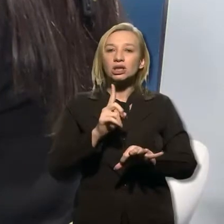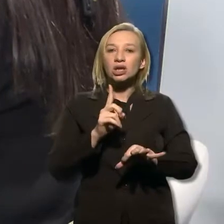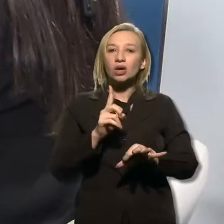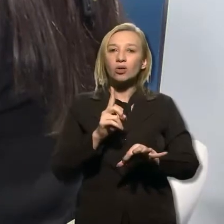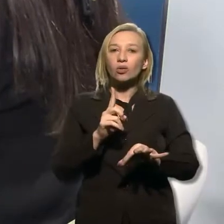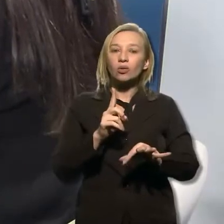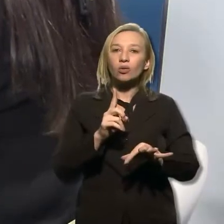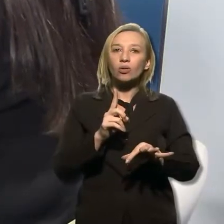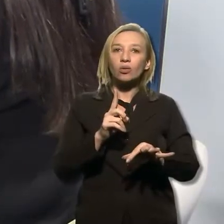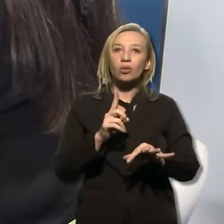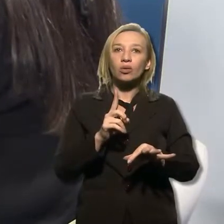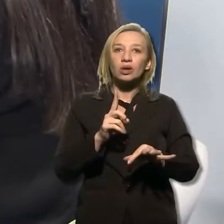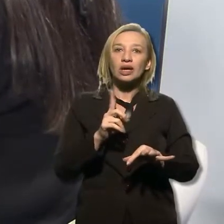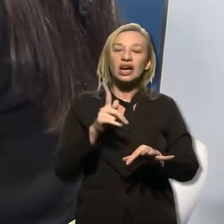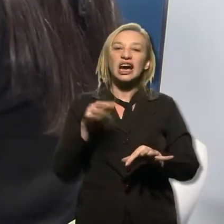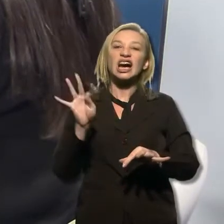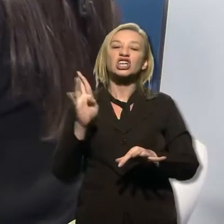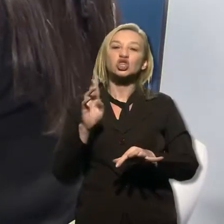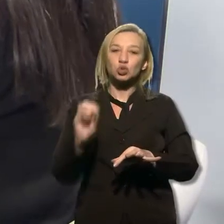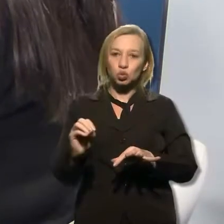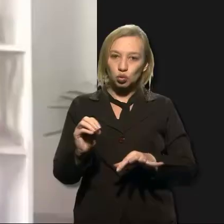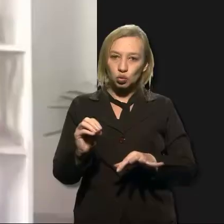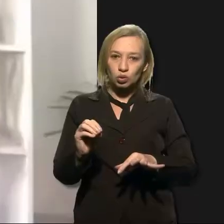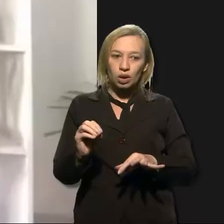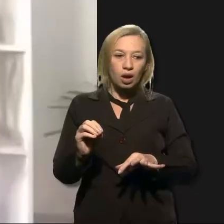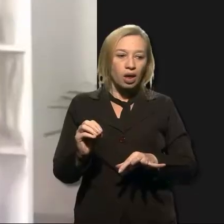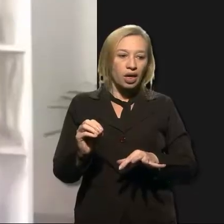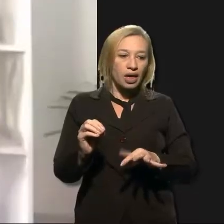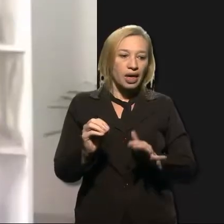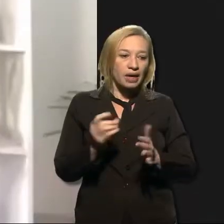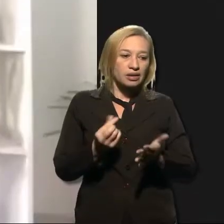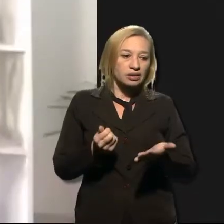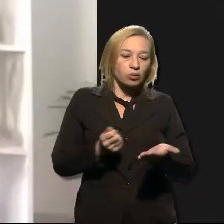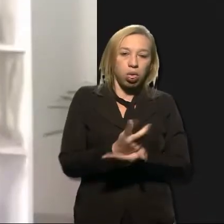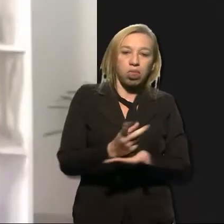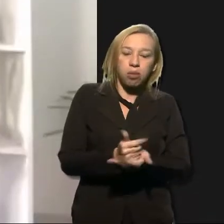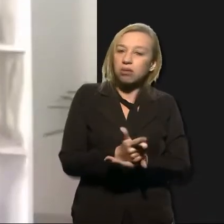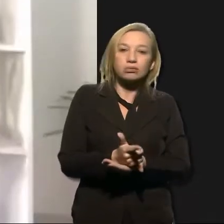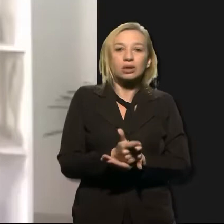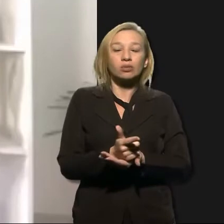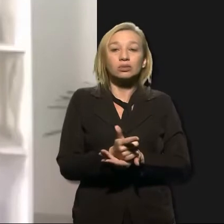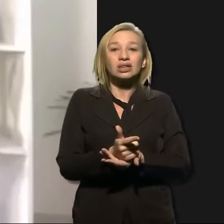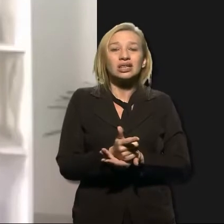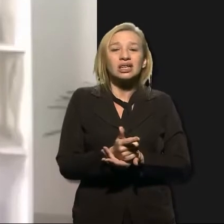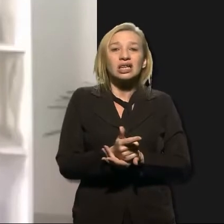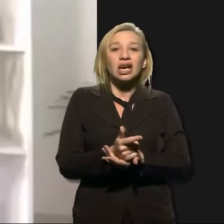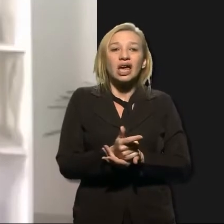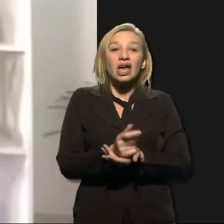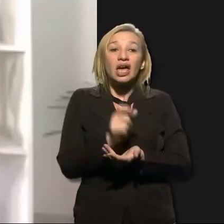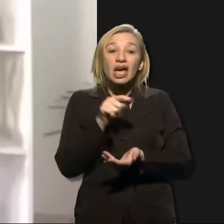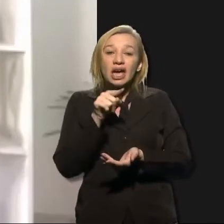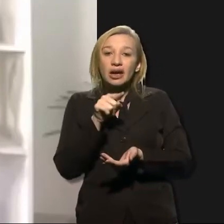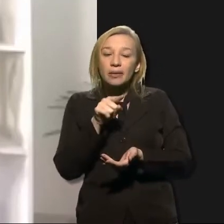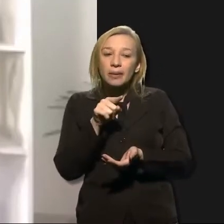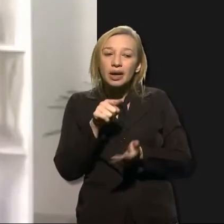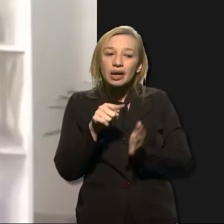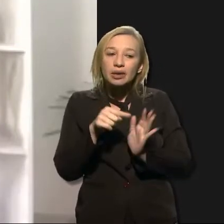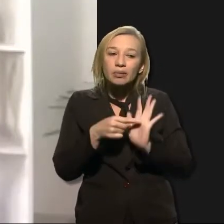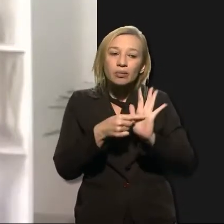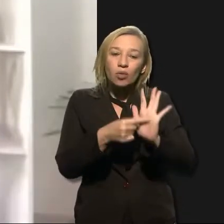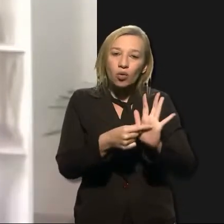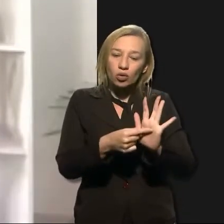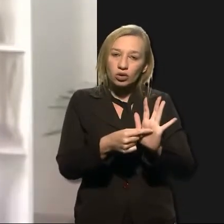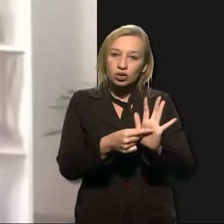um plano que não geraria gastos efetivamente para ser empreendido. Por